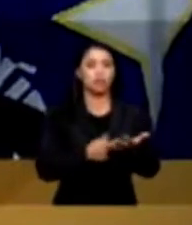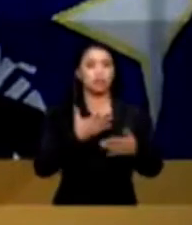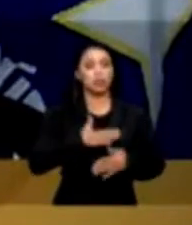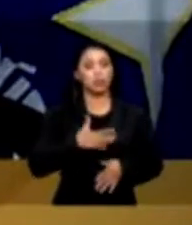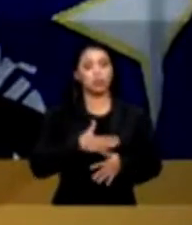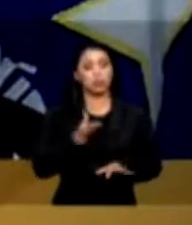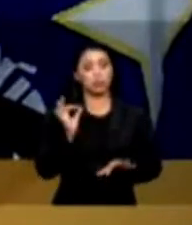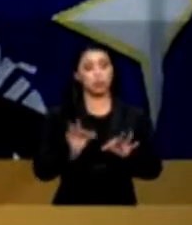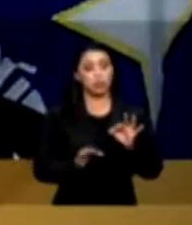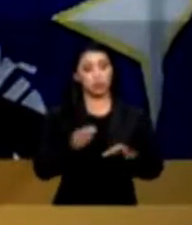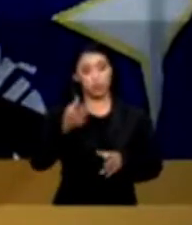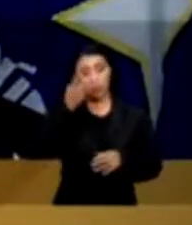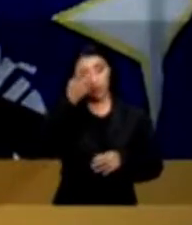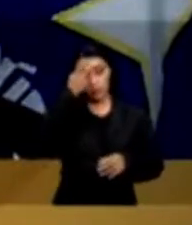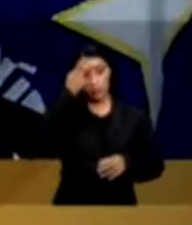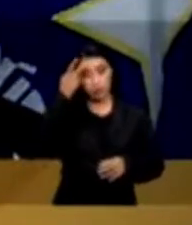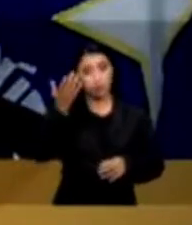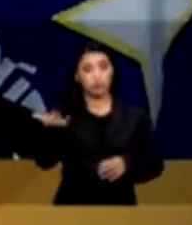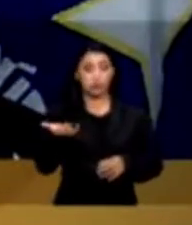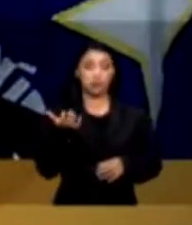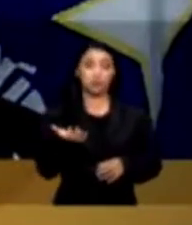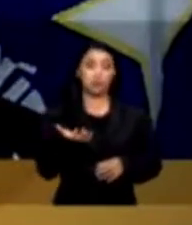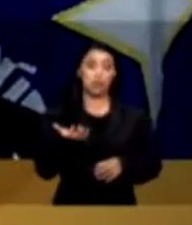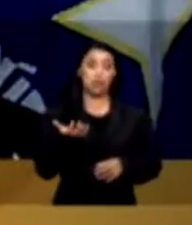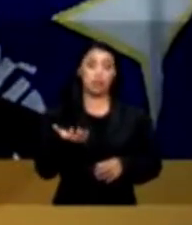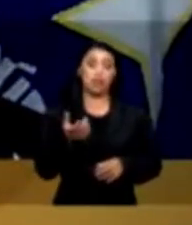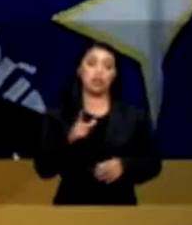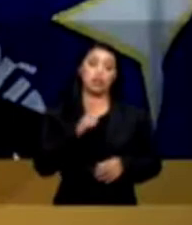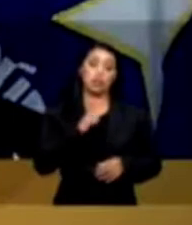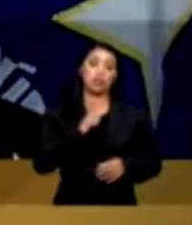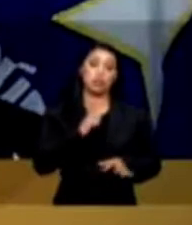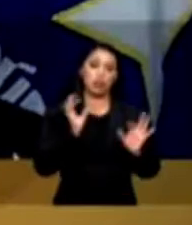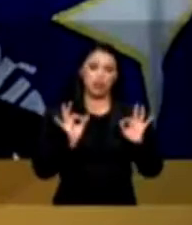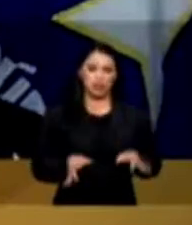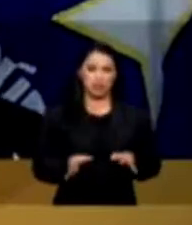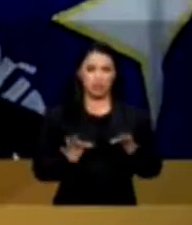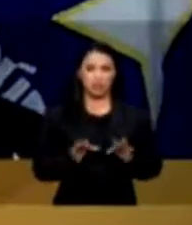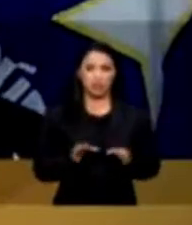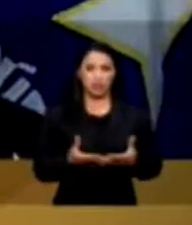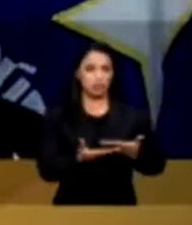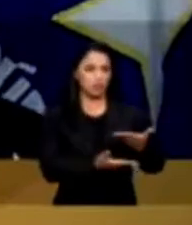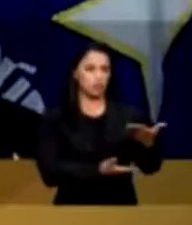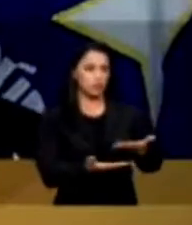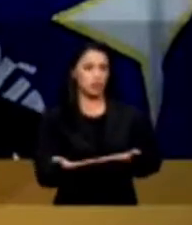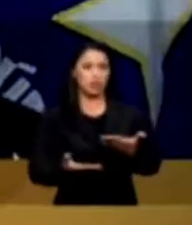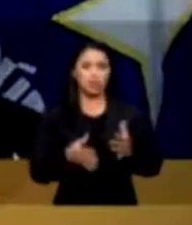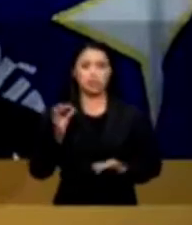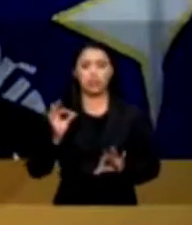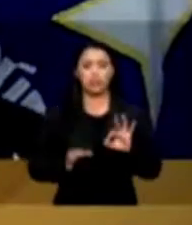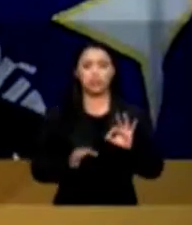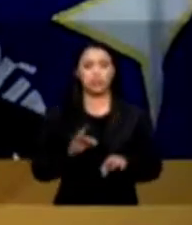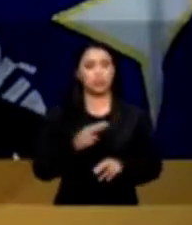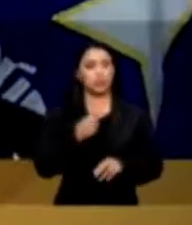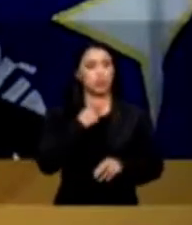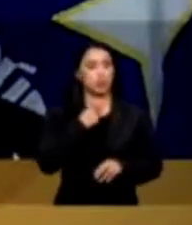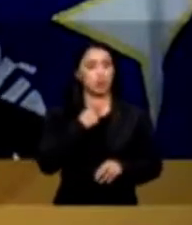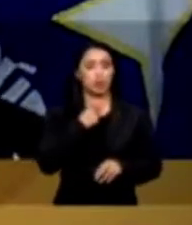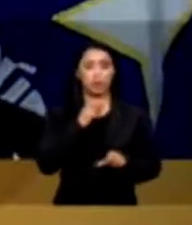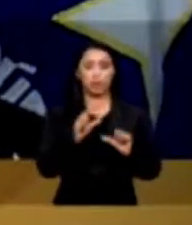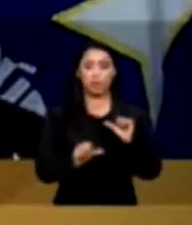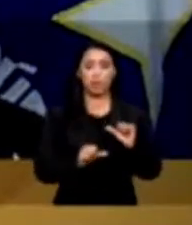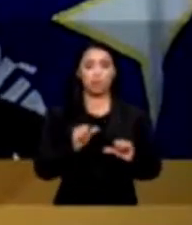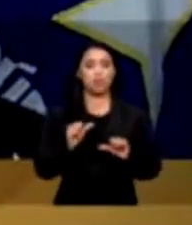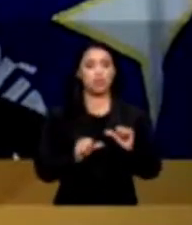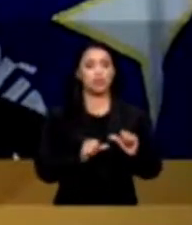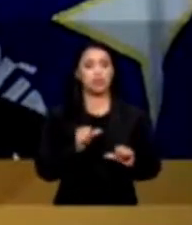jurídica que as pessoas querem ter, com a sua certeza de que as relações jurídicas não podem ser